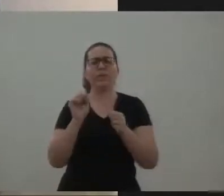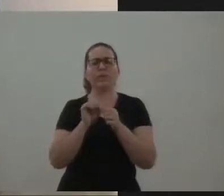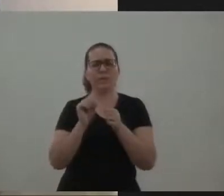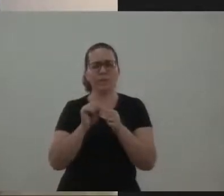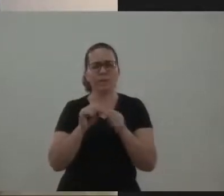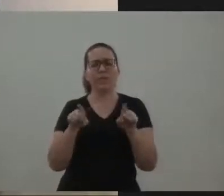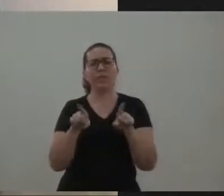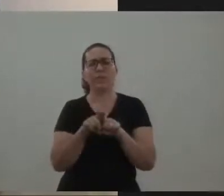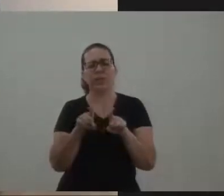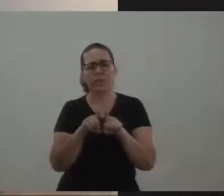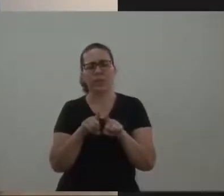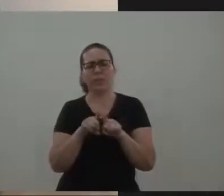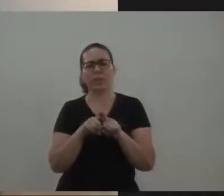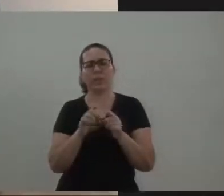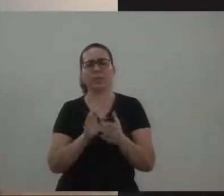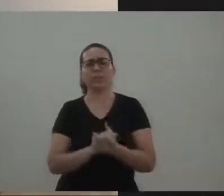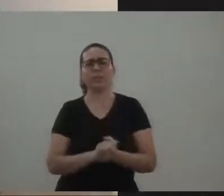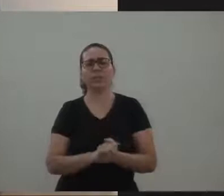também, né?